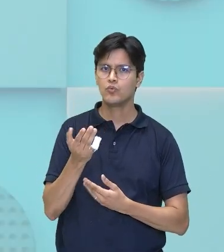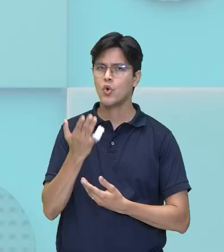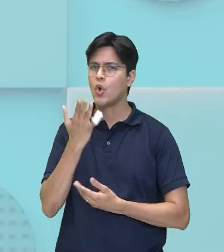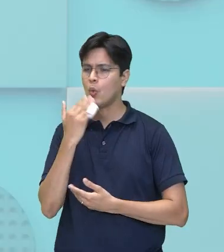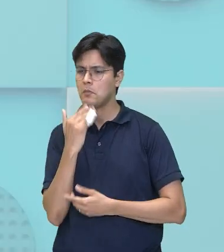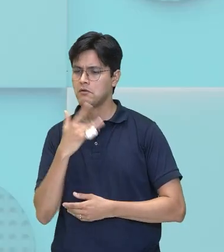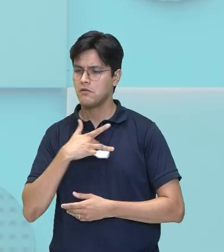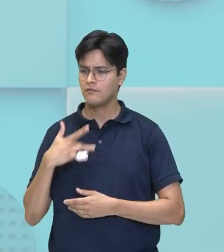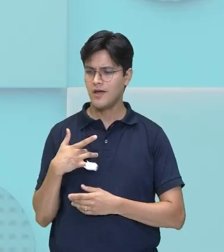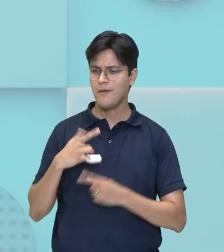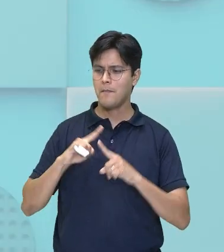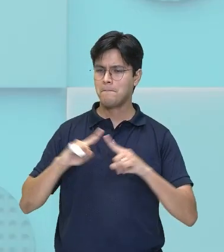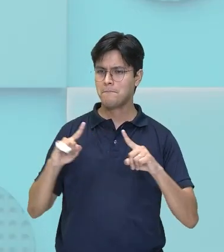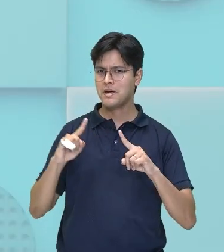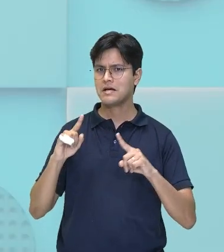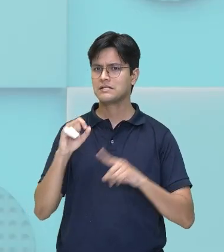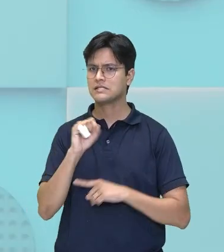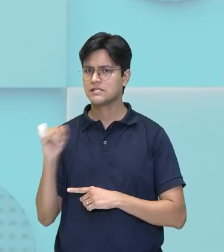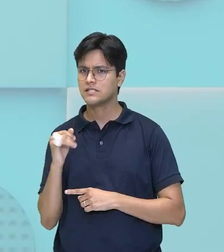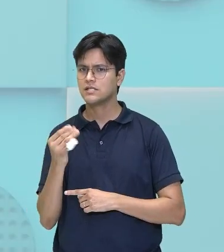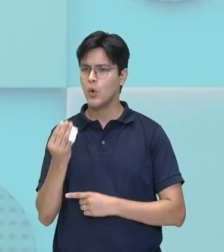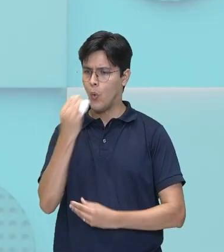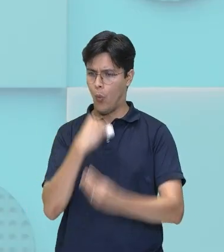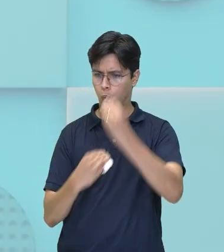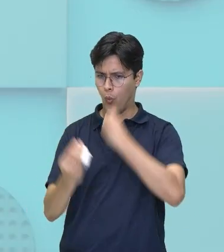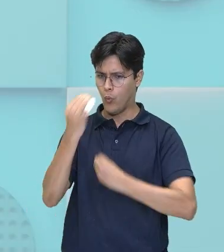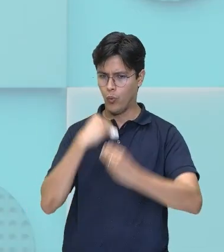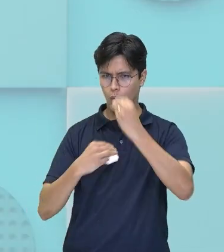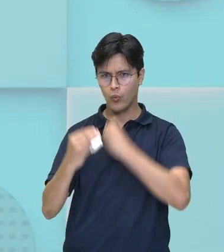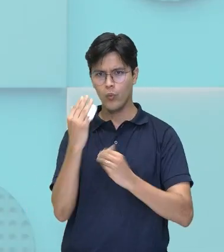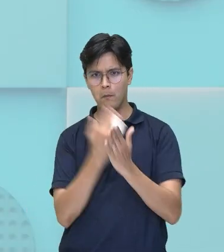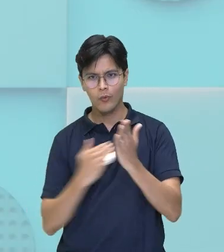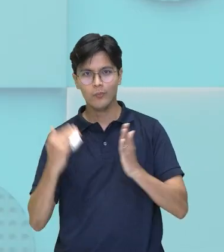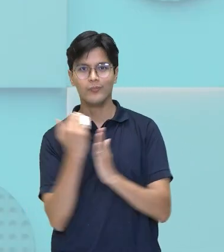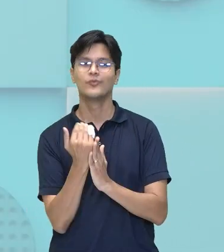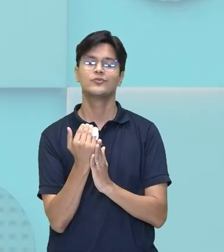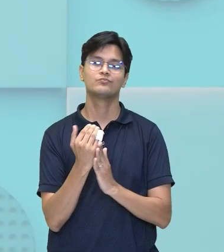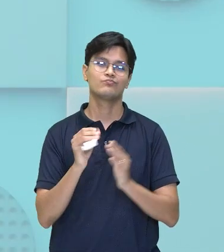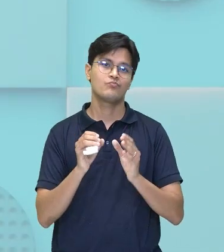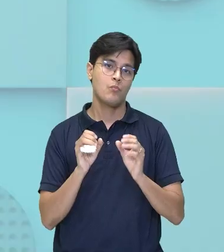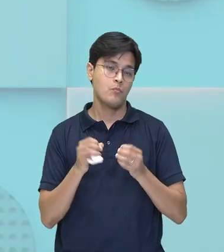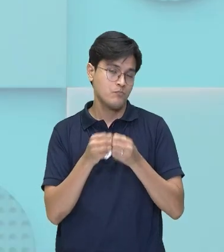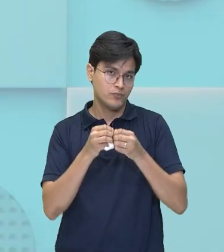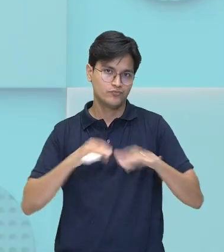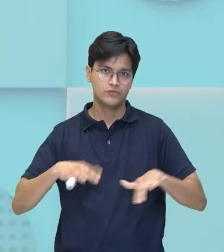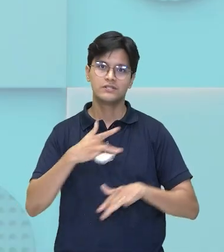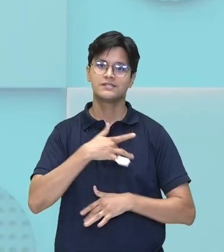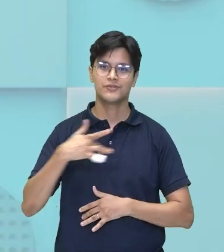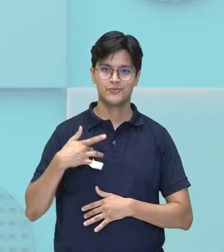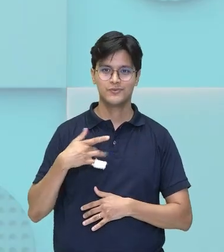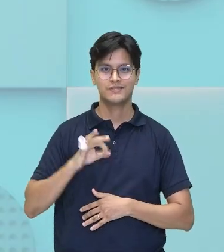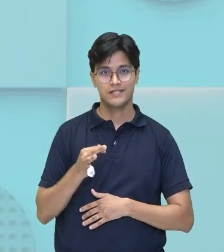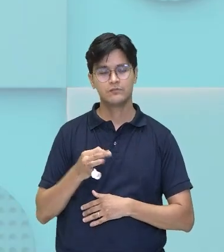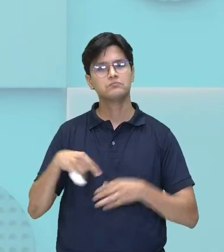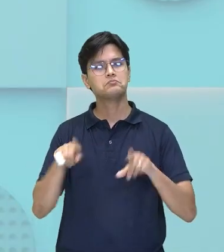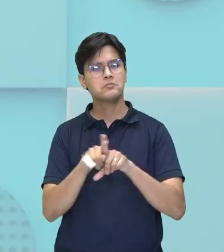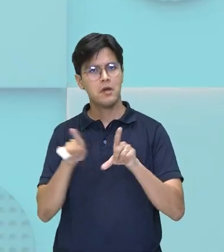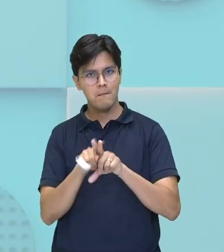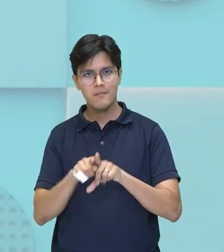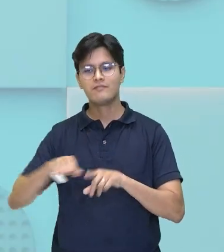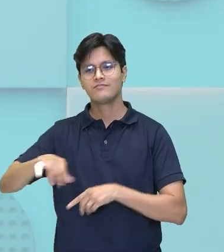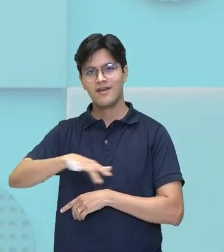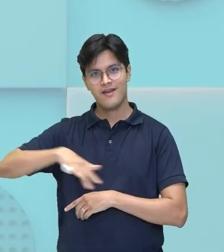Vale também para a questão do nosso idioma. Eu posso utilizar palavras do estrangeiro? Posso, mas não